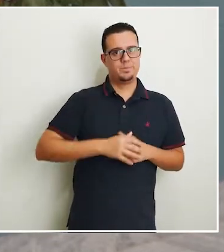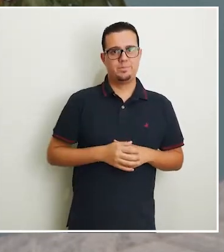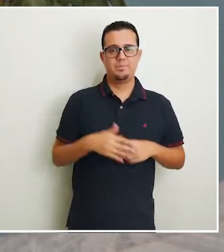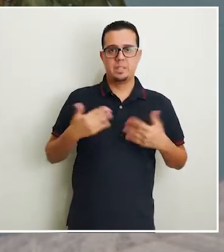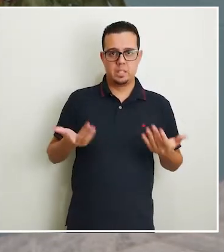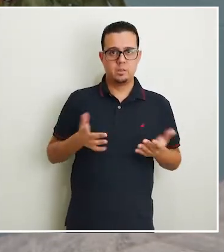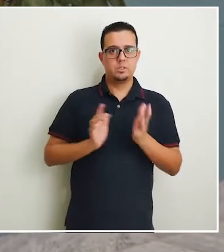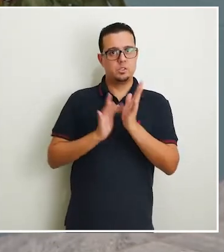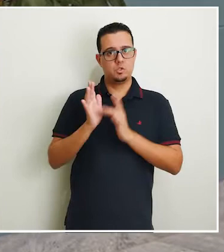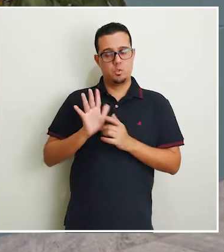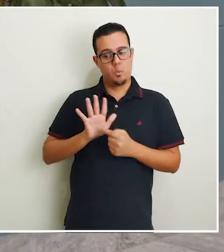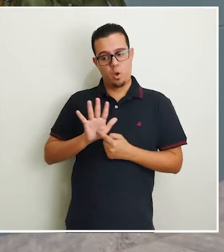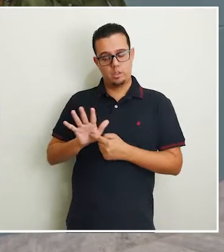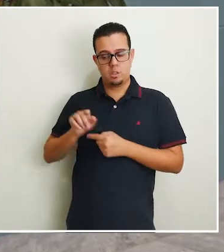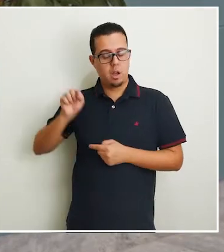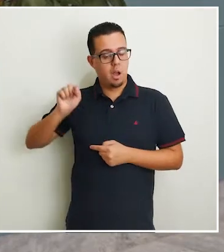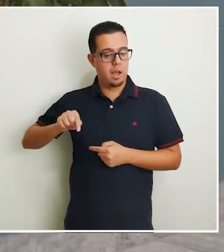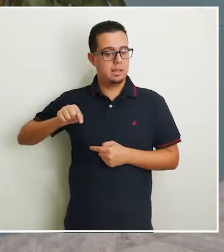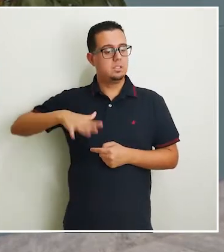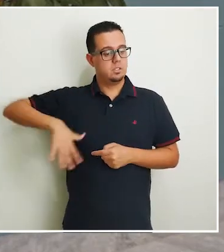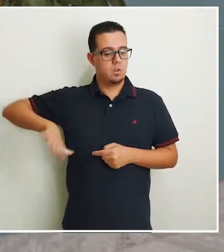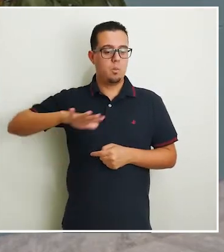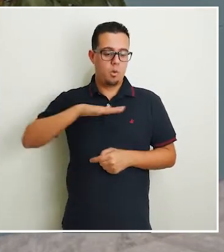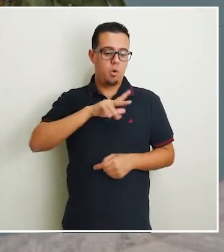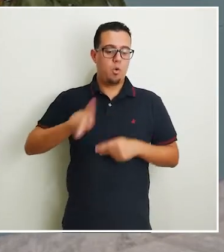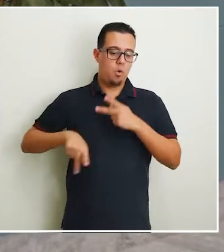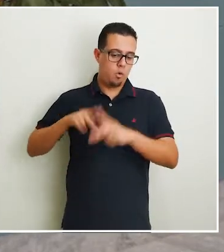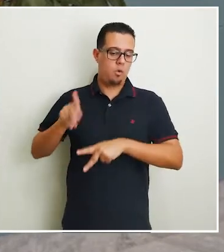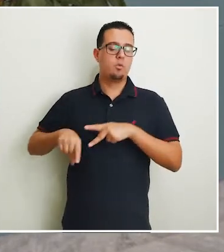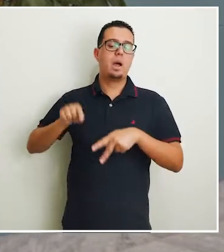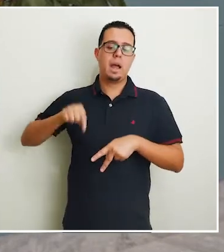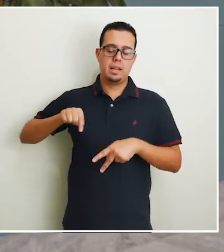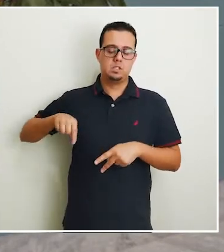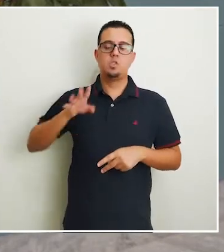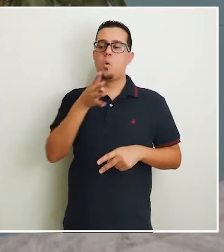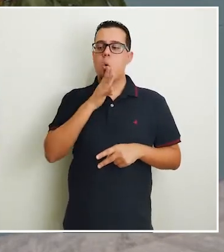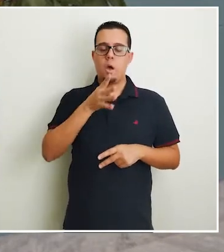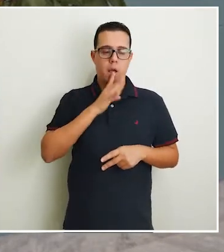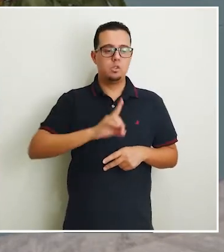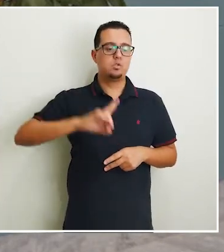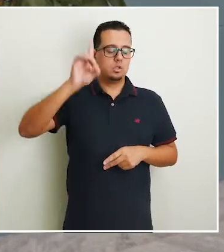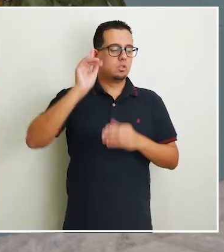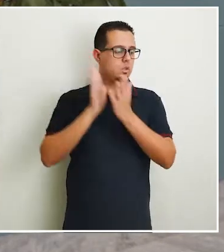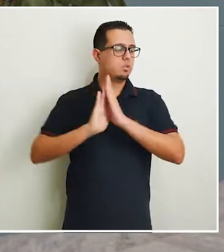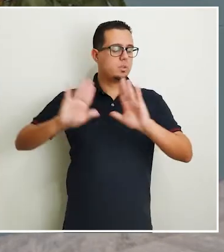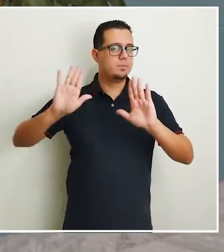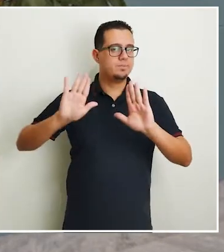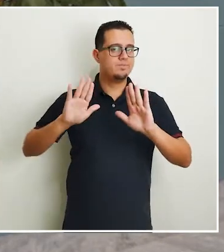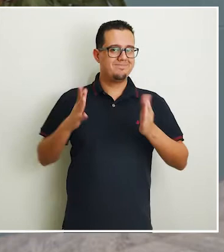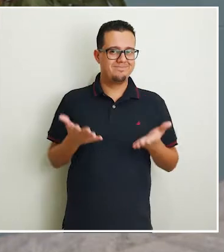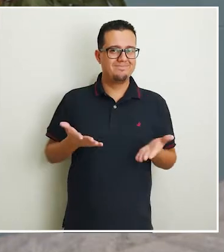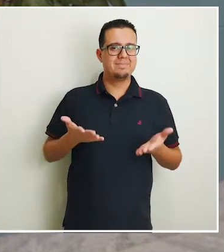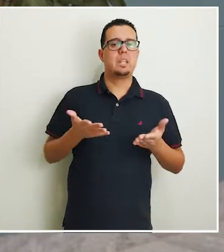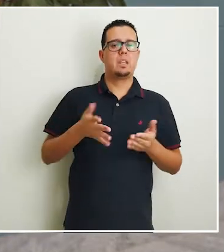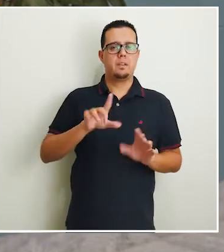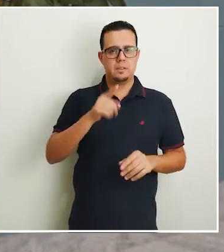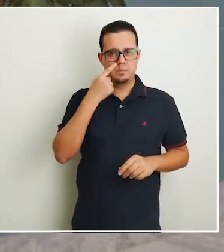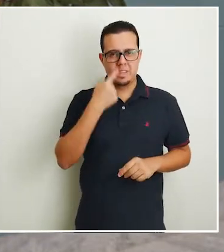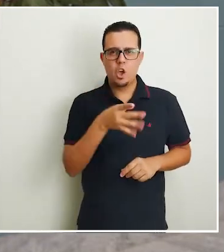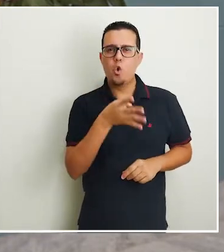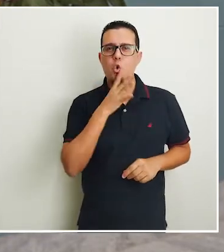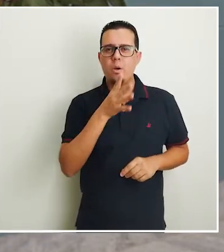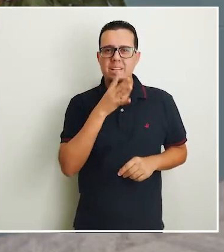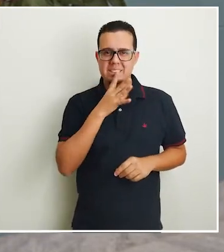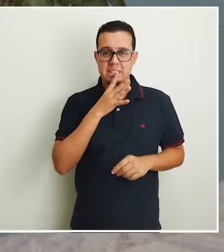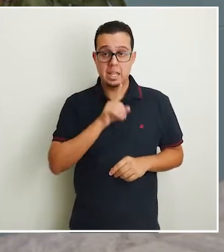apontando para o seu próprio povo como conhecedor do Deus que adora. E você já deve ter ouvido falar que conhecer